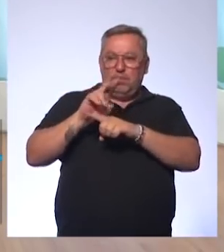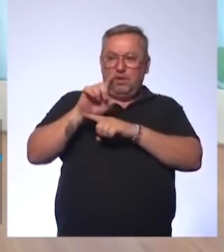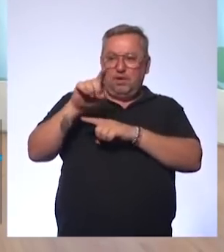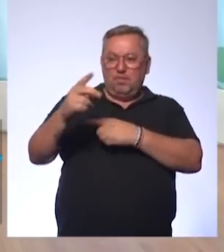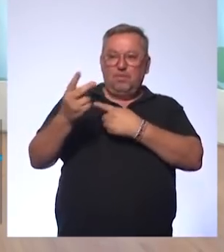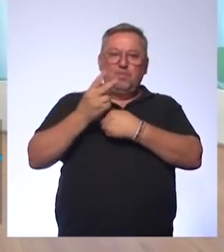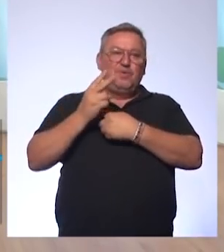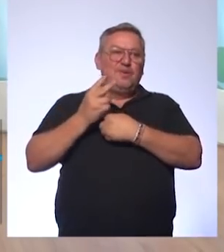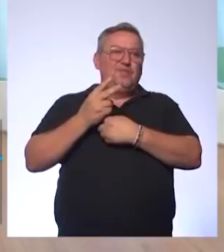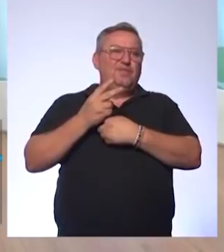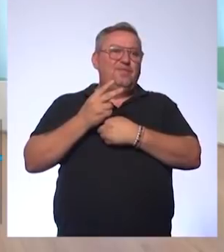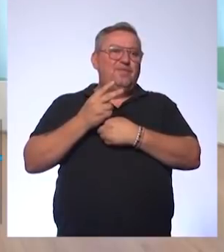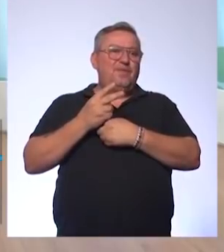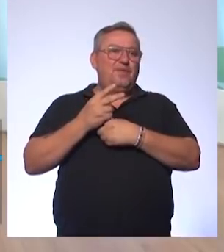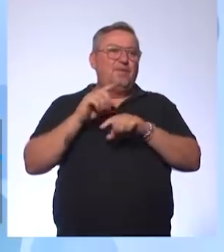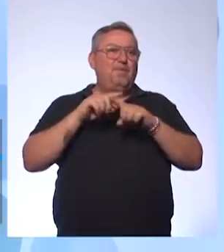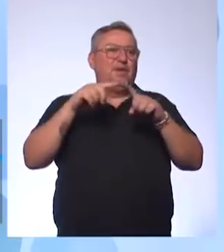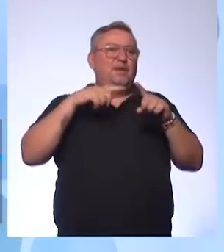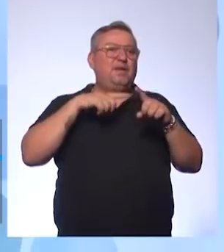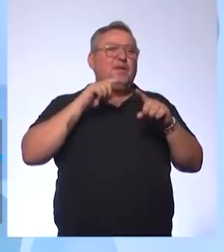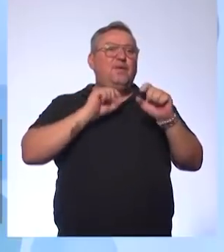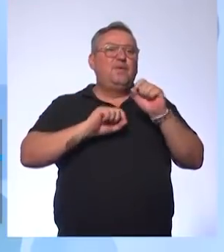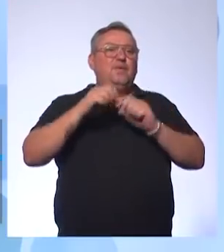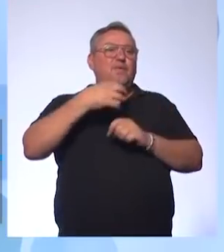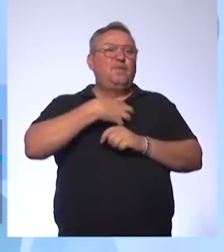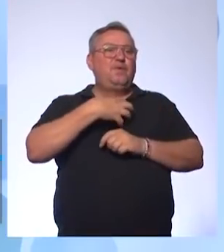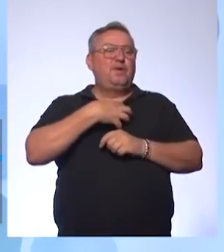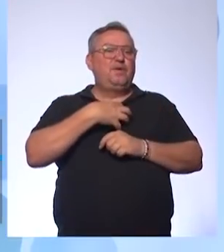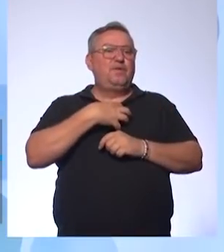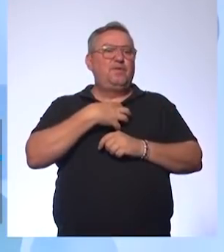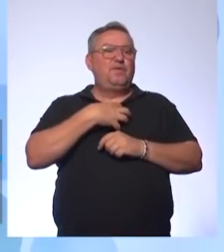eles me protegem. Só que existe também uma forma de